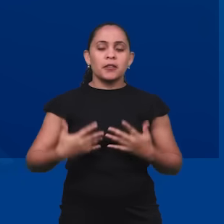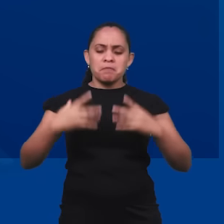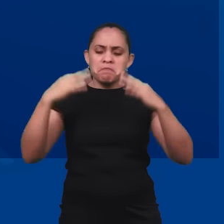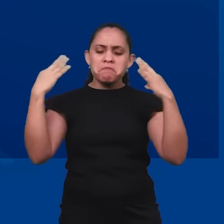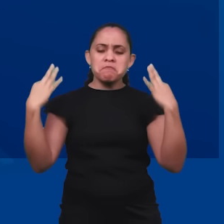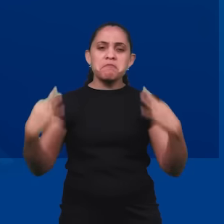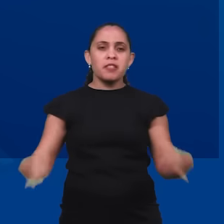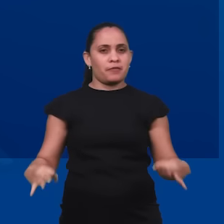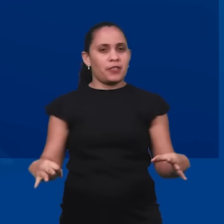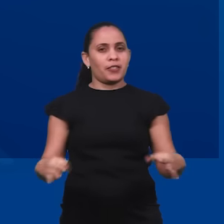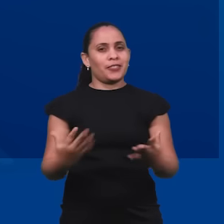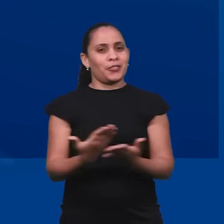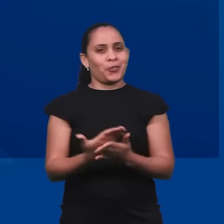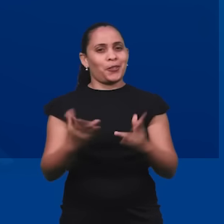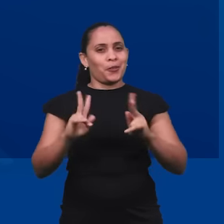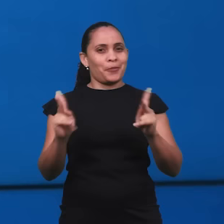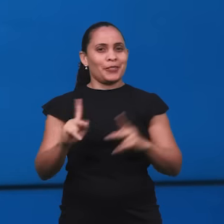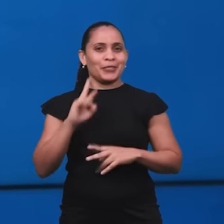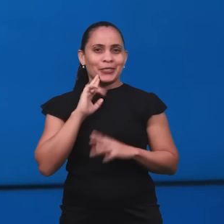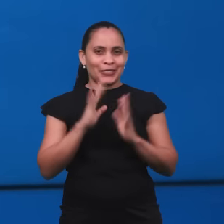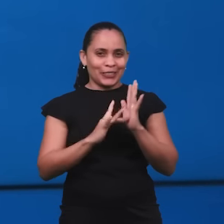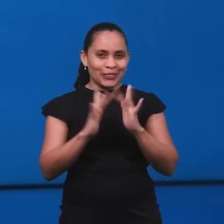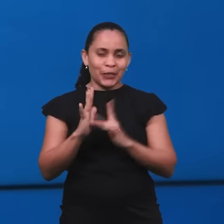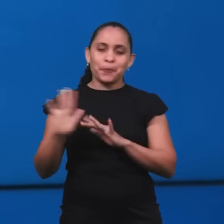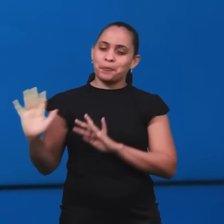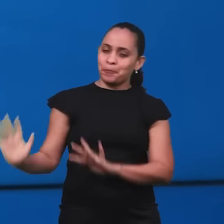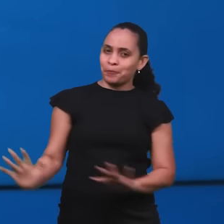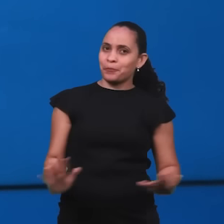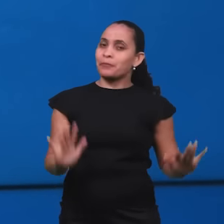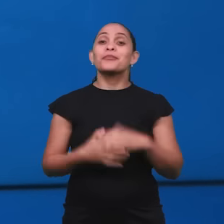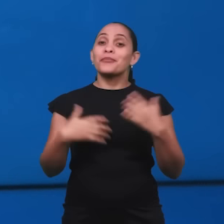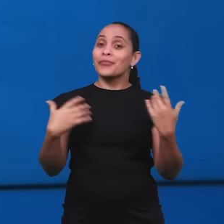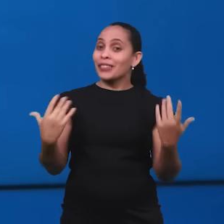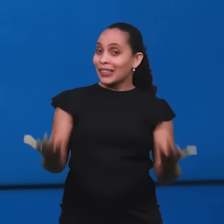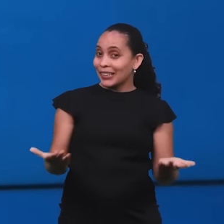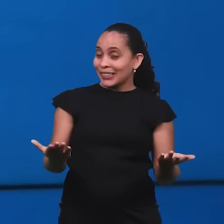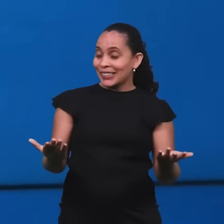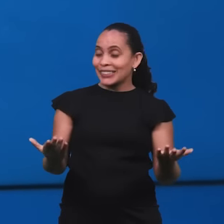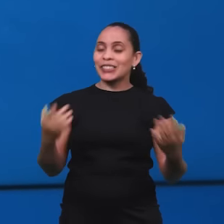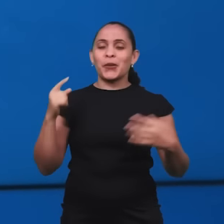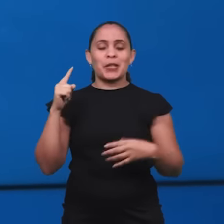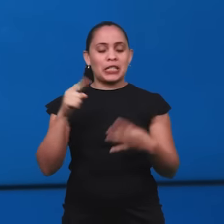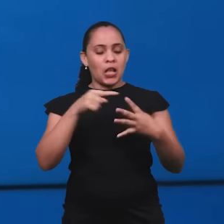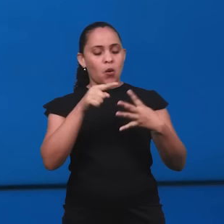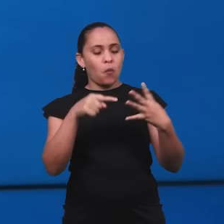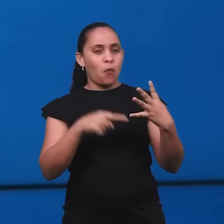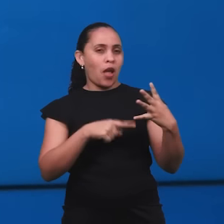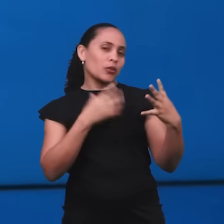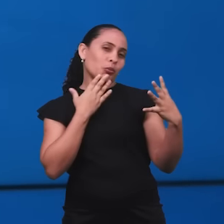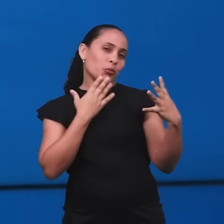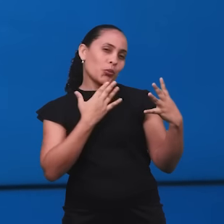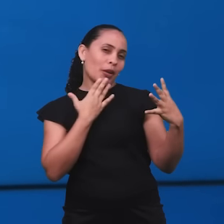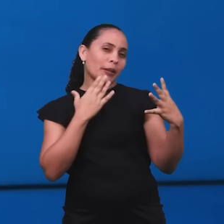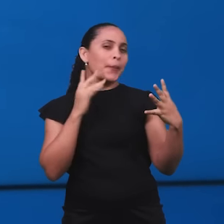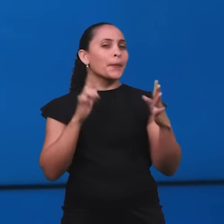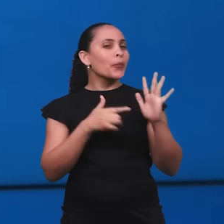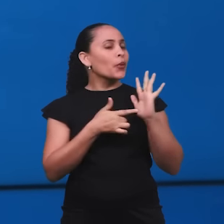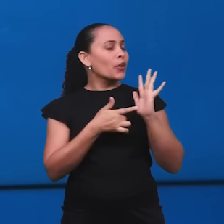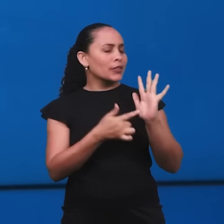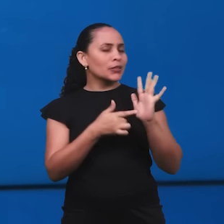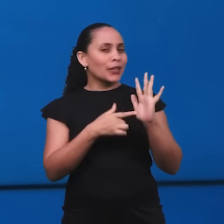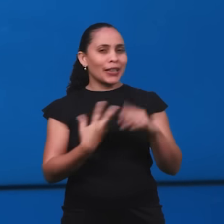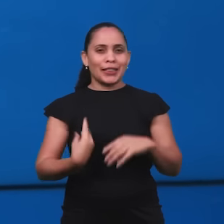Amém? A paz de Jesus a todos os irmãos. Então, Peter Luque, essas 4 cores mostram 4 aspectos na vida do